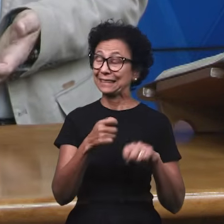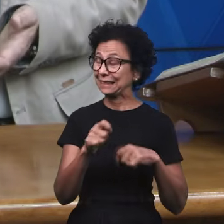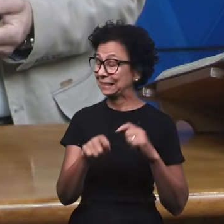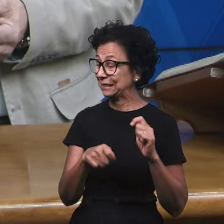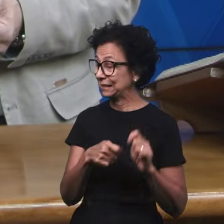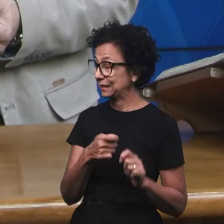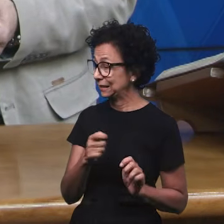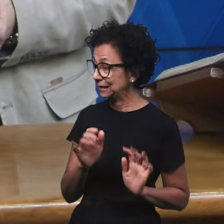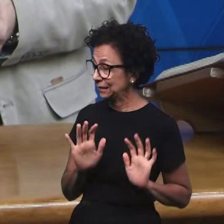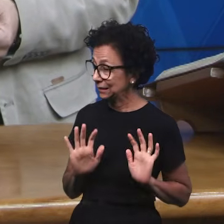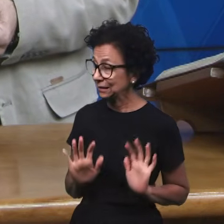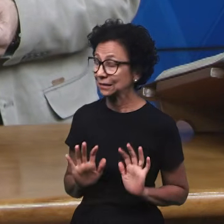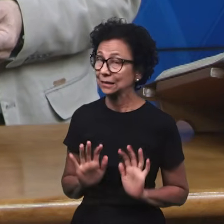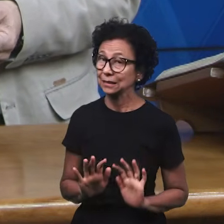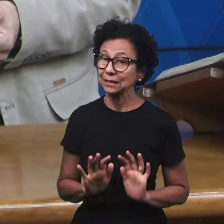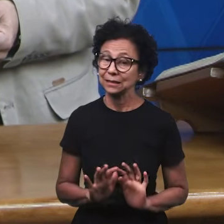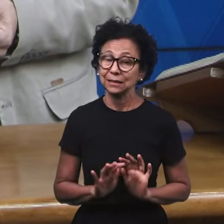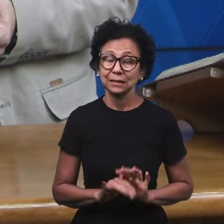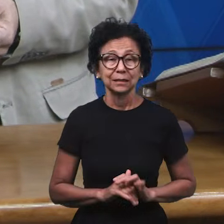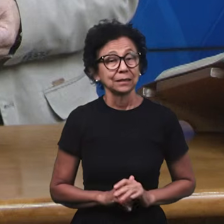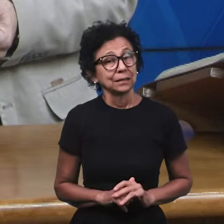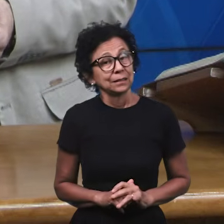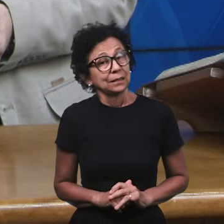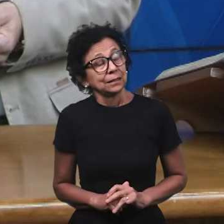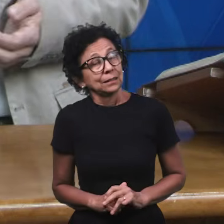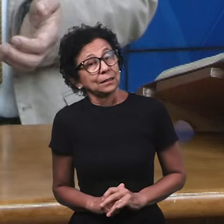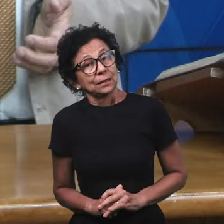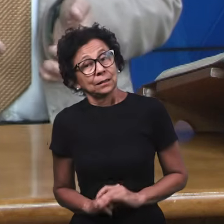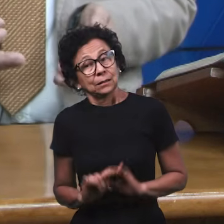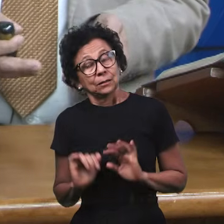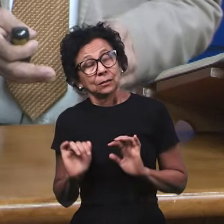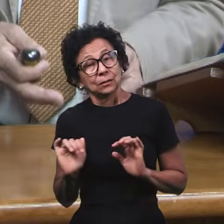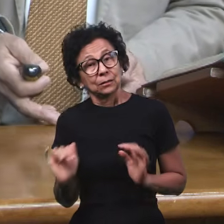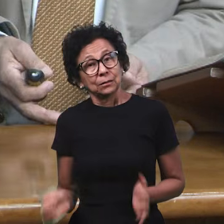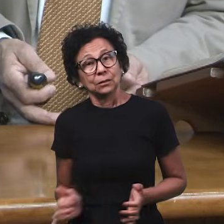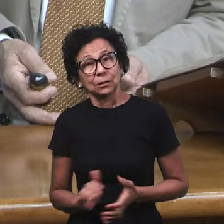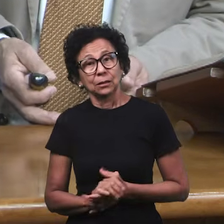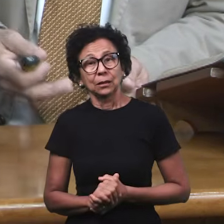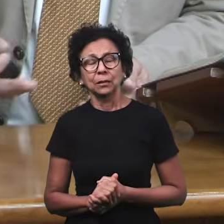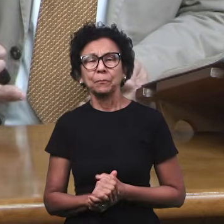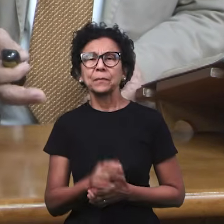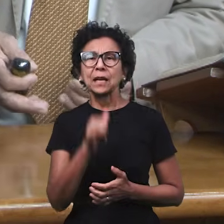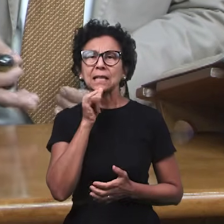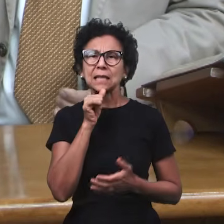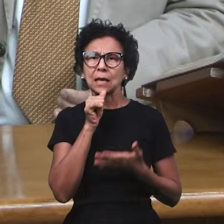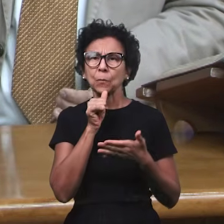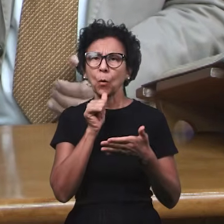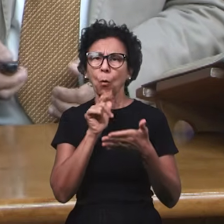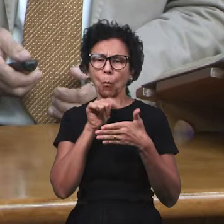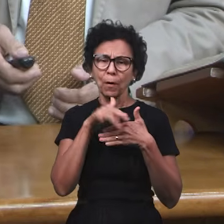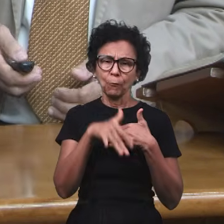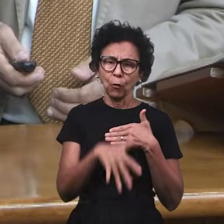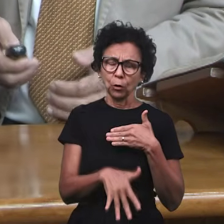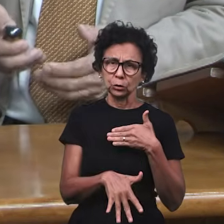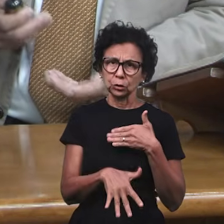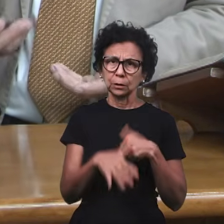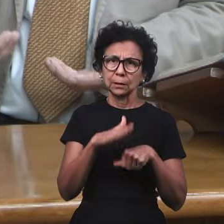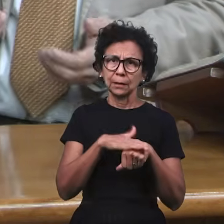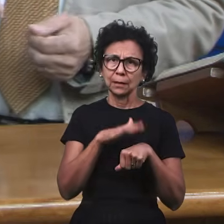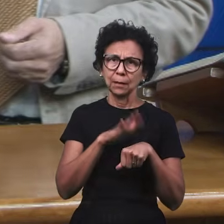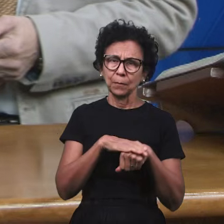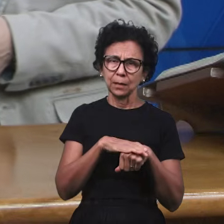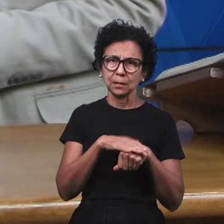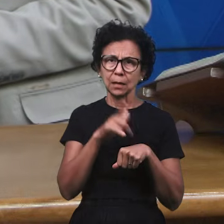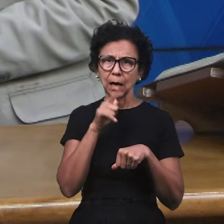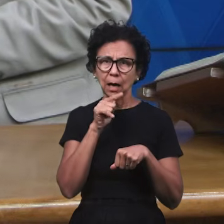da boca do servo, né? De uma mesma fonte, Tiago fala, não pode sair água ruim, água salgada e nem água doce. Água que